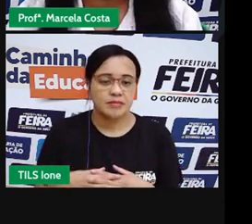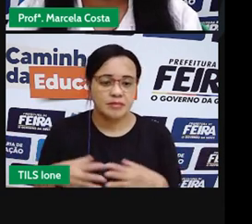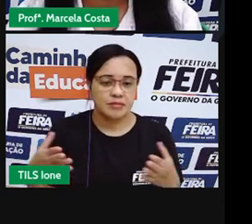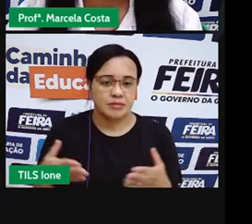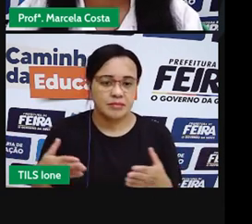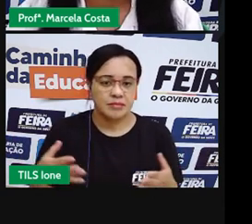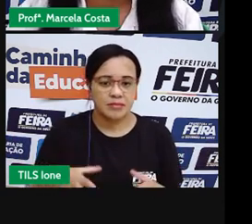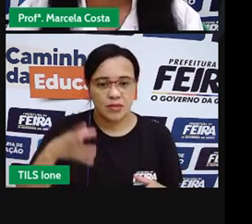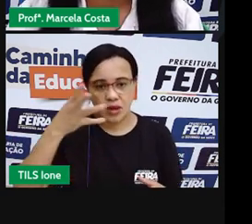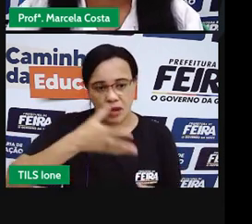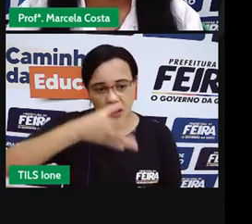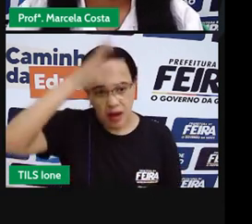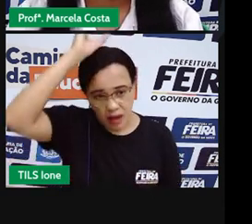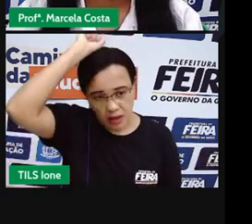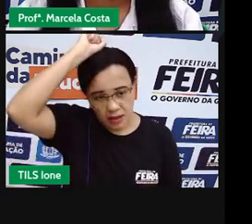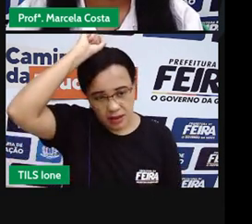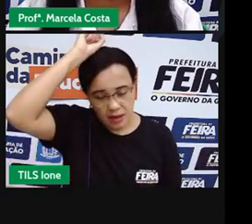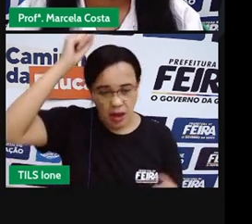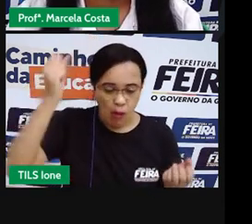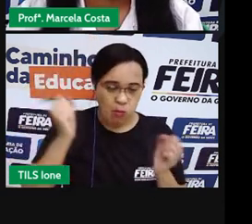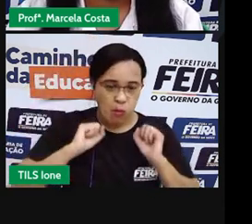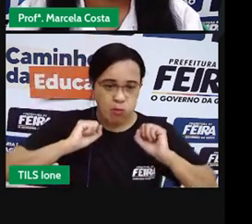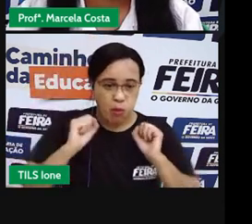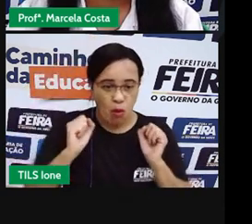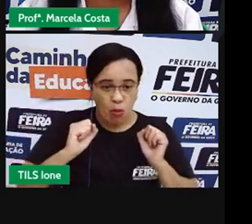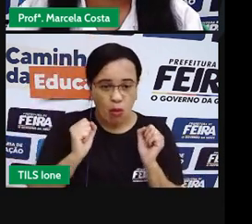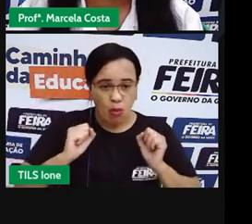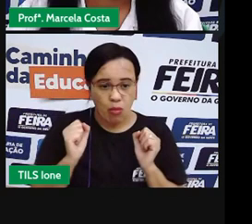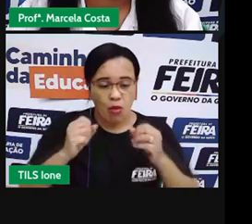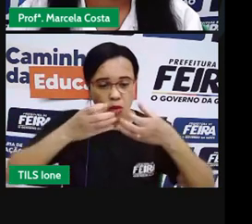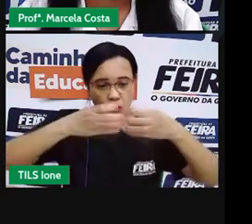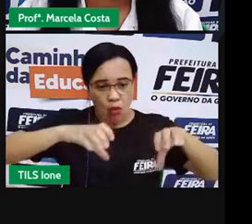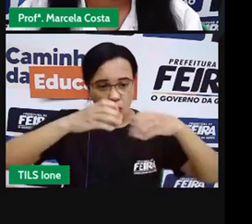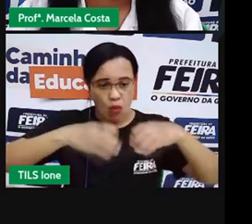A galinha botou 9 ovos.